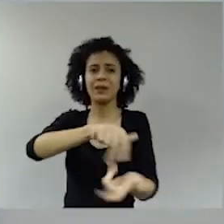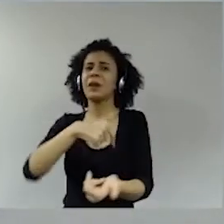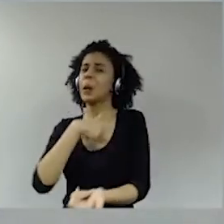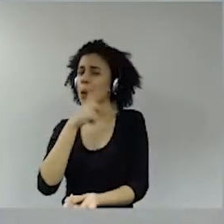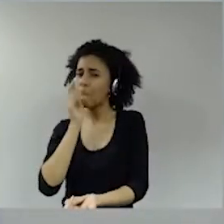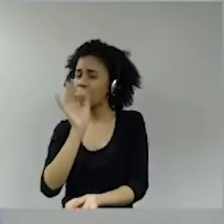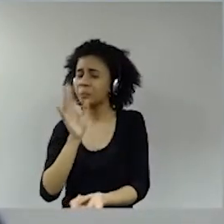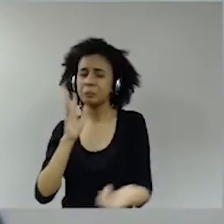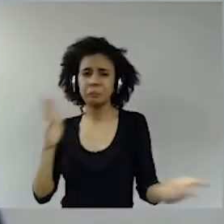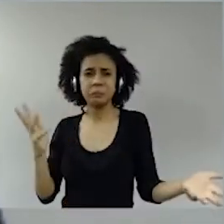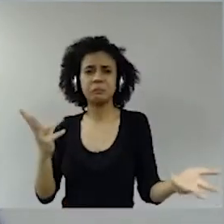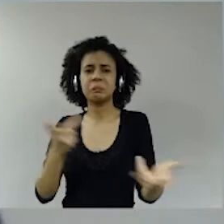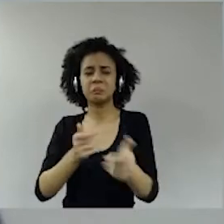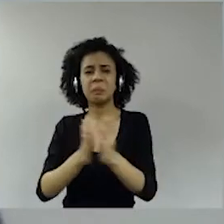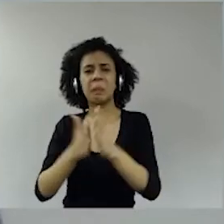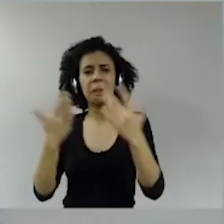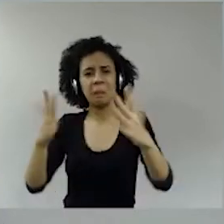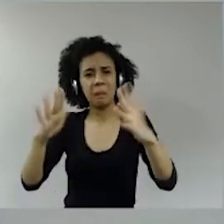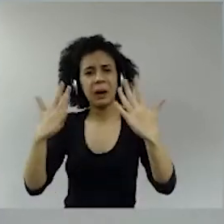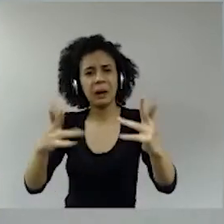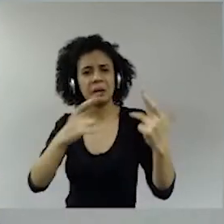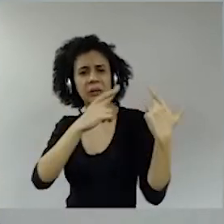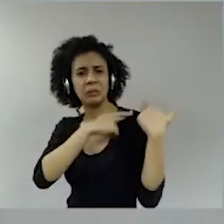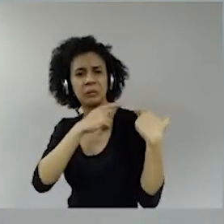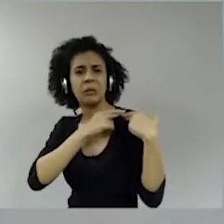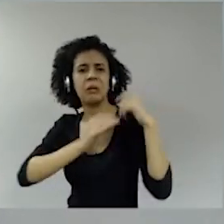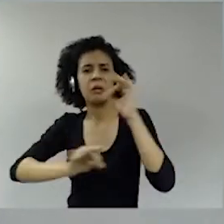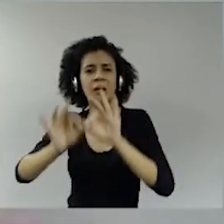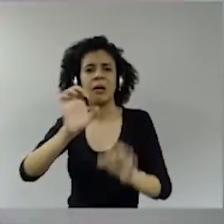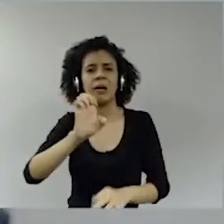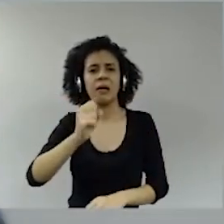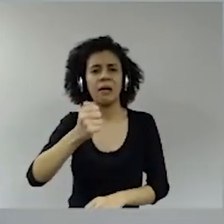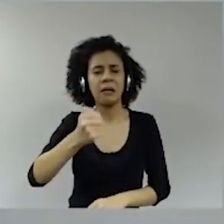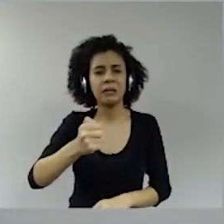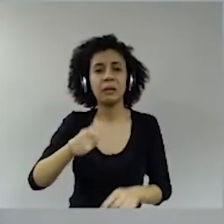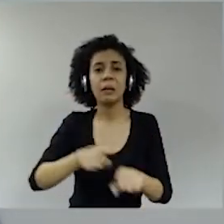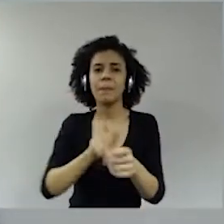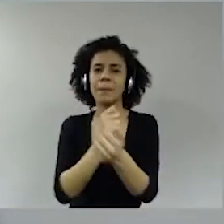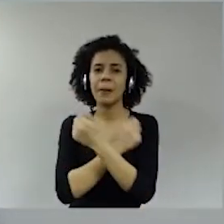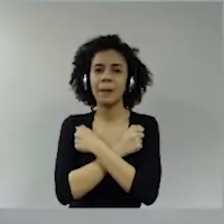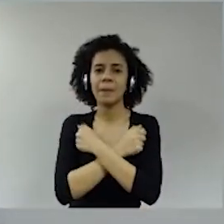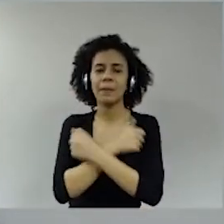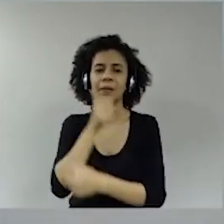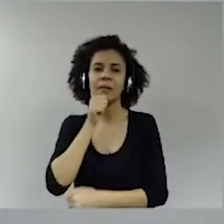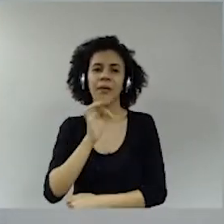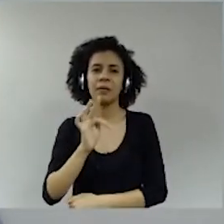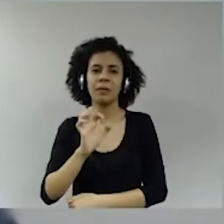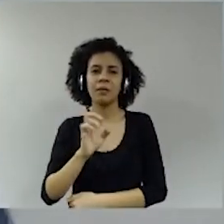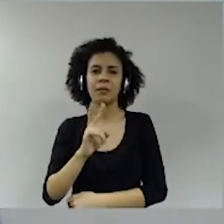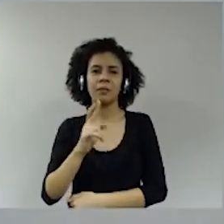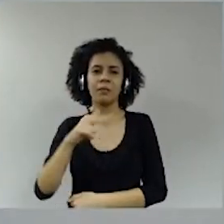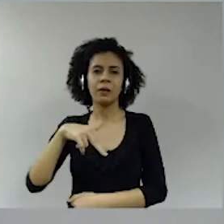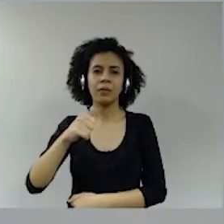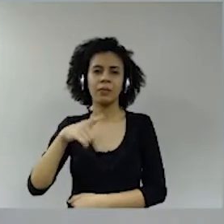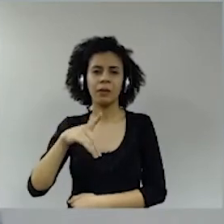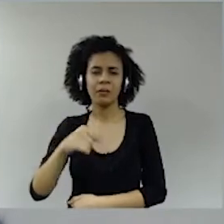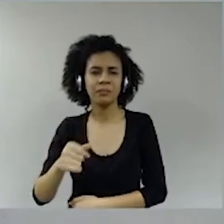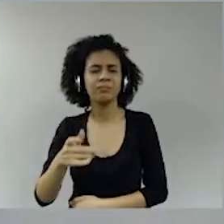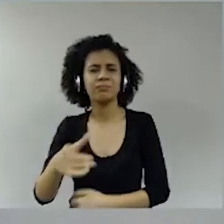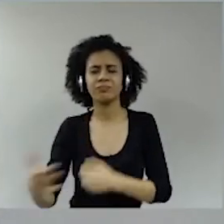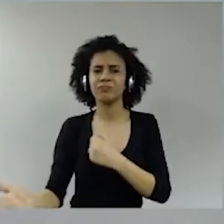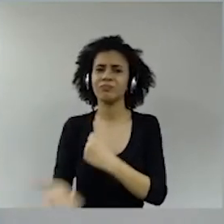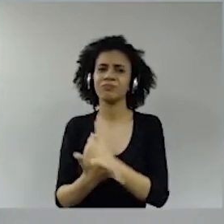coisa impressionante. Vocês estão de parabéns aí, a turma da ESA Nacional. Mandar um abraço também para a Fernanda Marinella, que tem